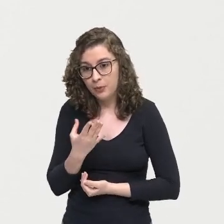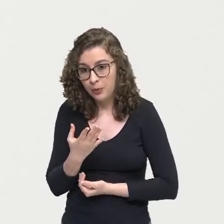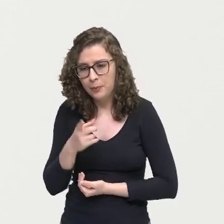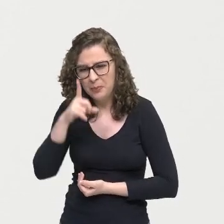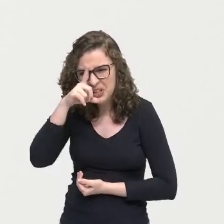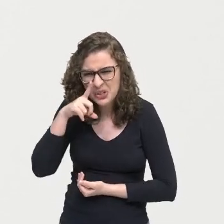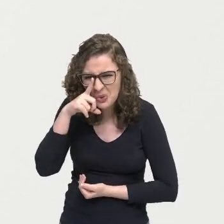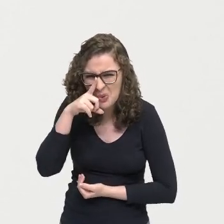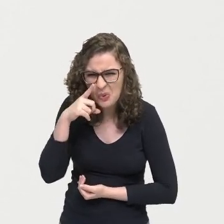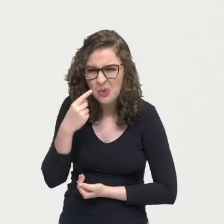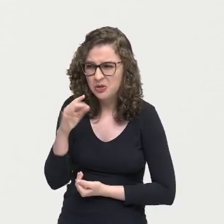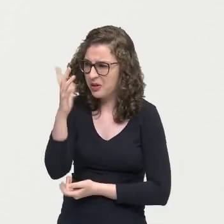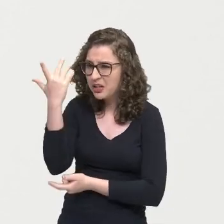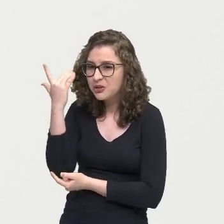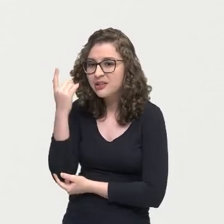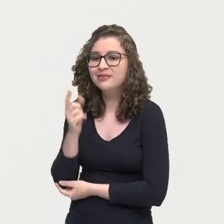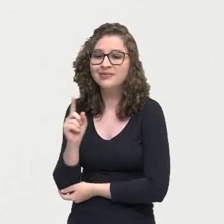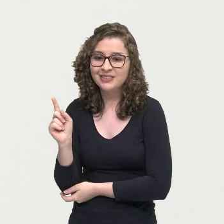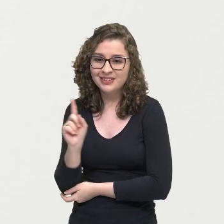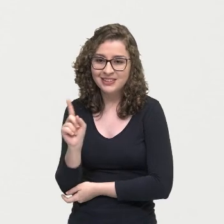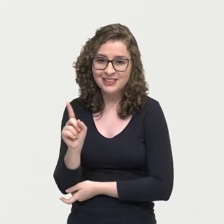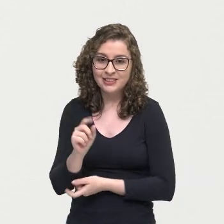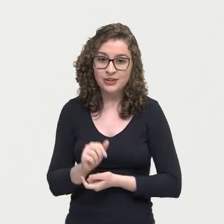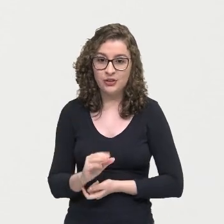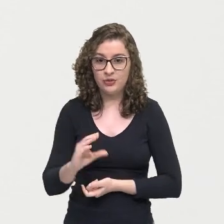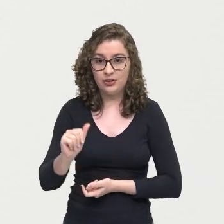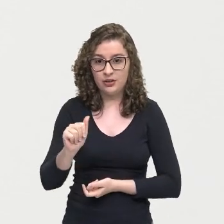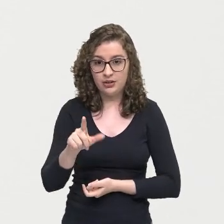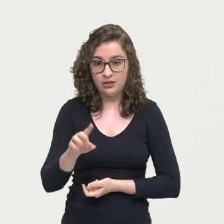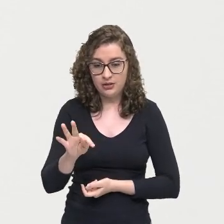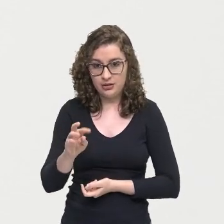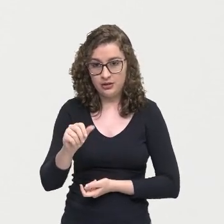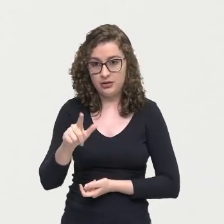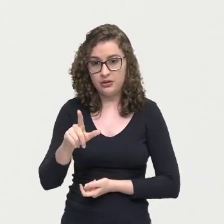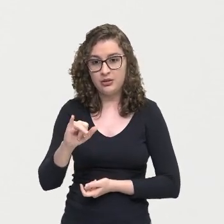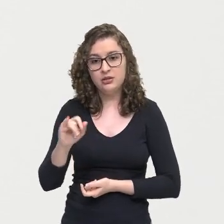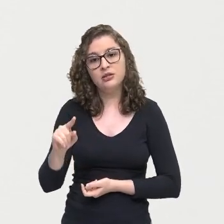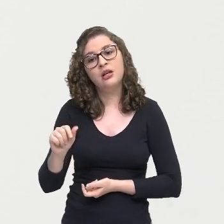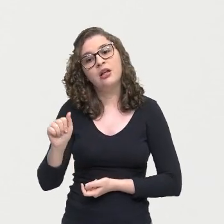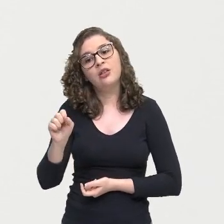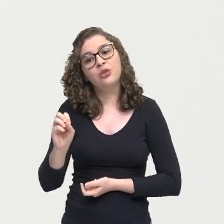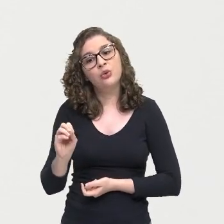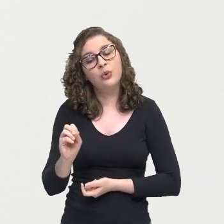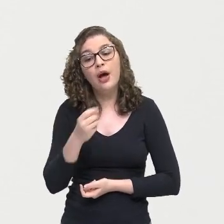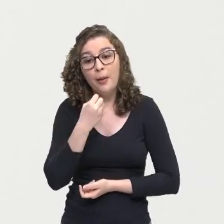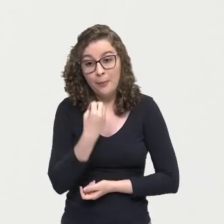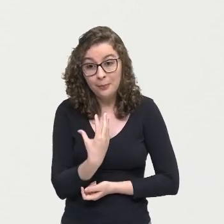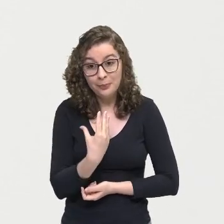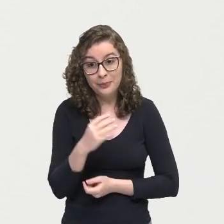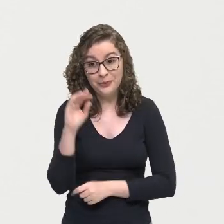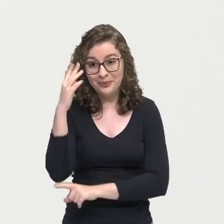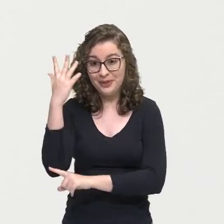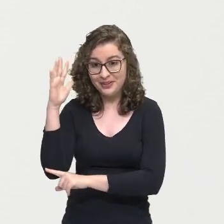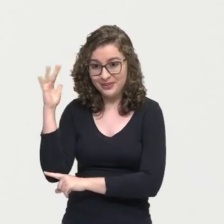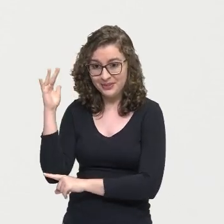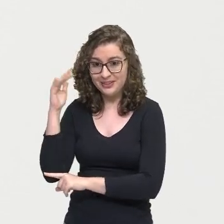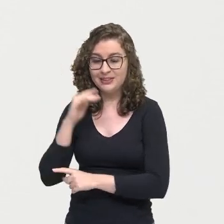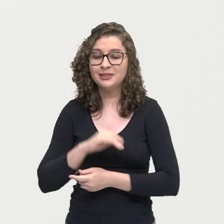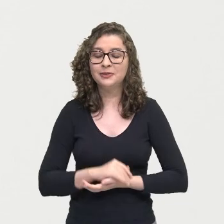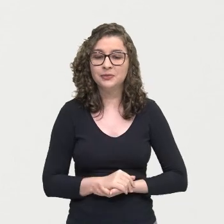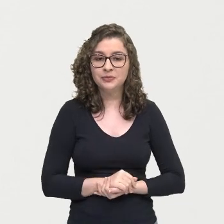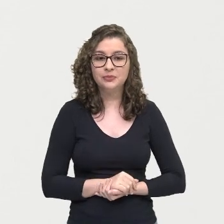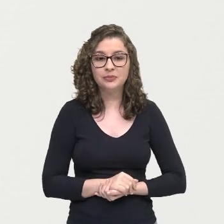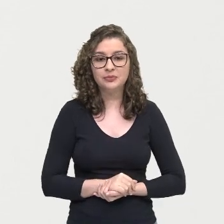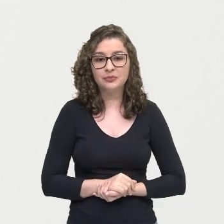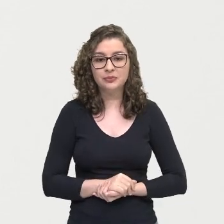bom? Então, os catalisadores são legais, né? São nossos aliados aí ao meio ambiente, tá bom? Bora